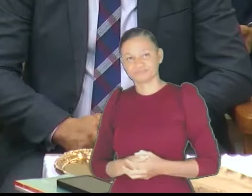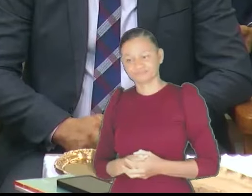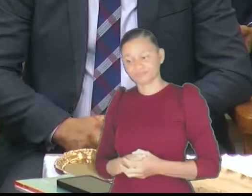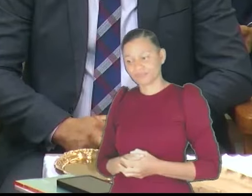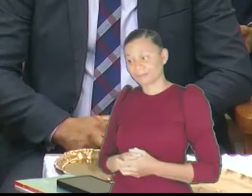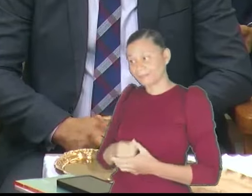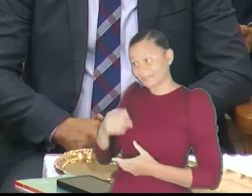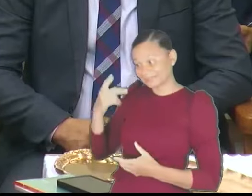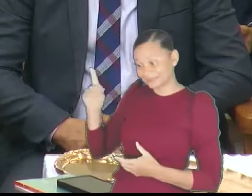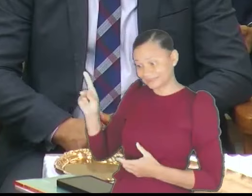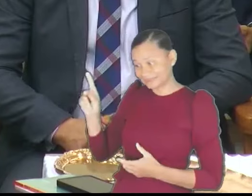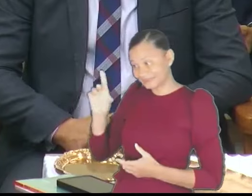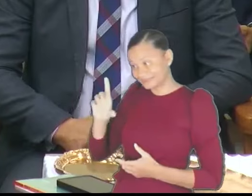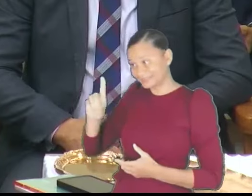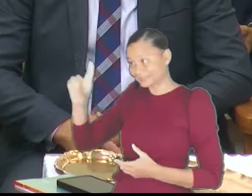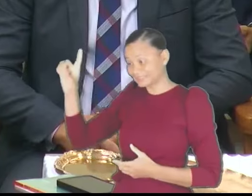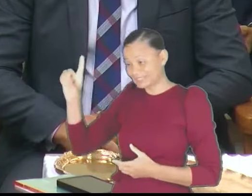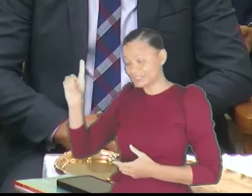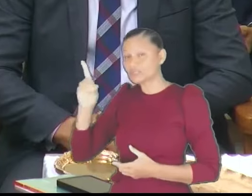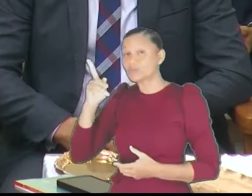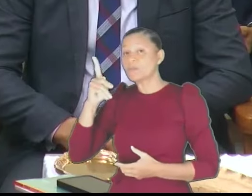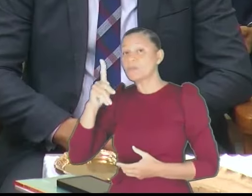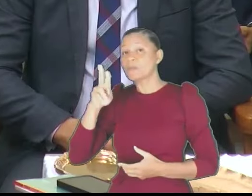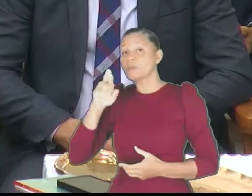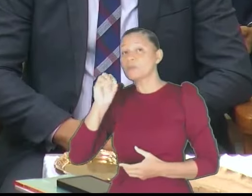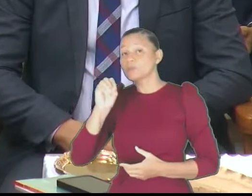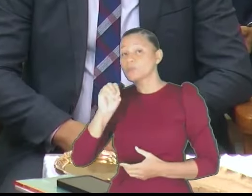Deus proverá.